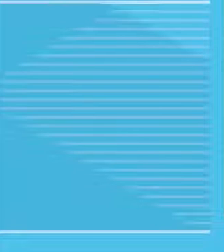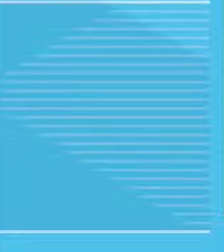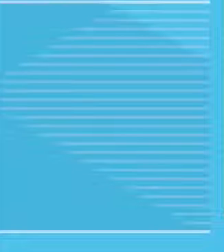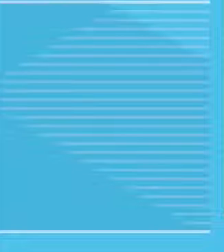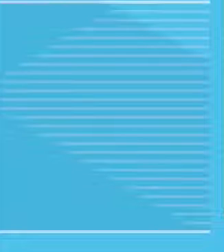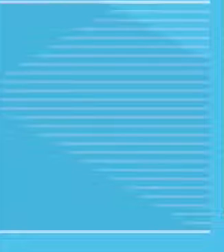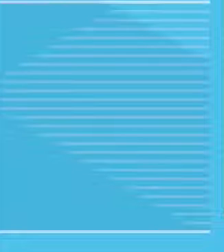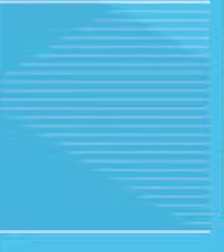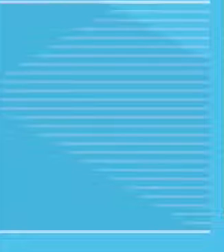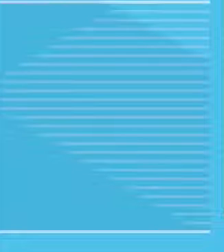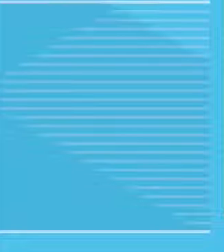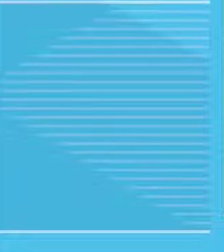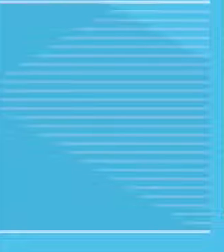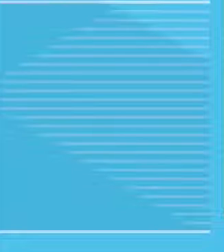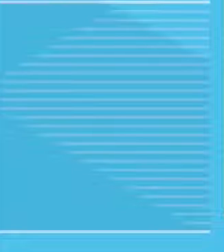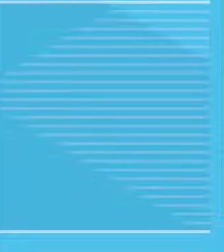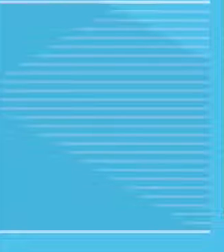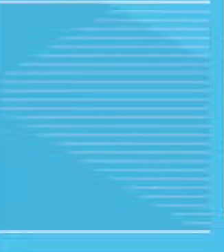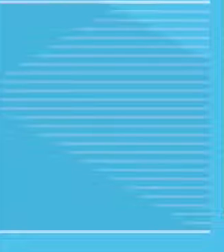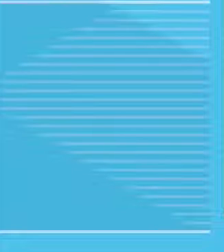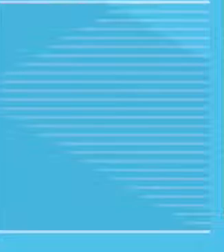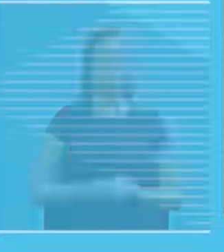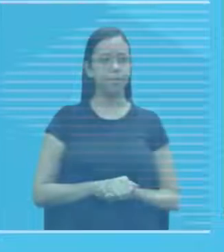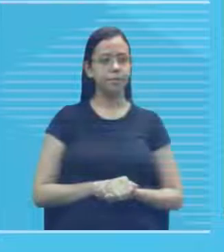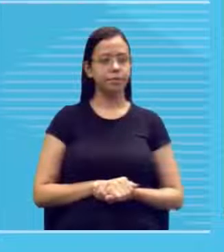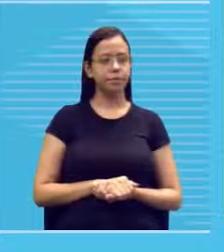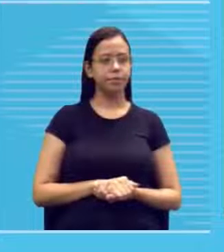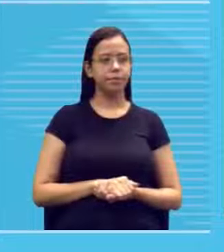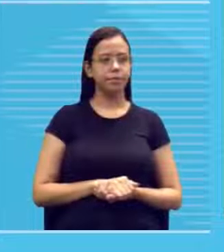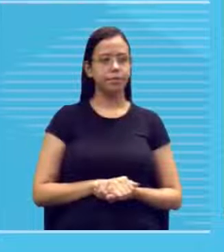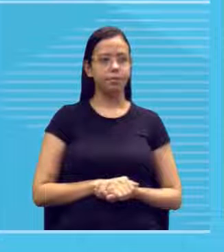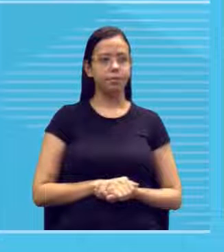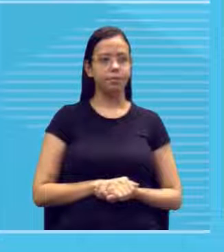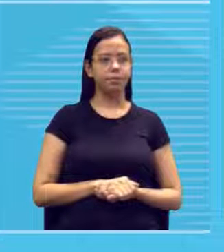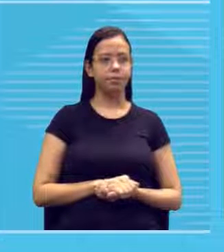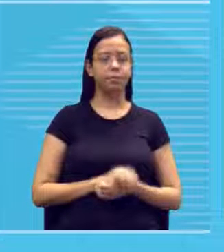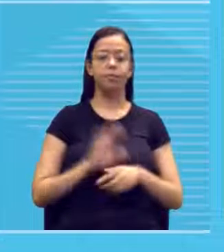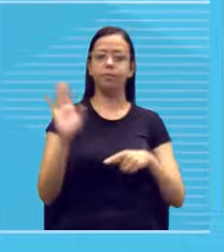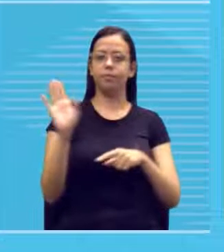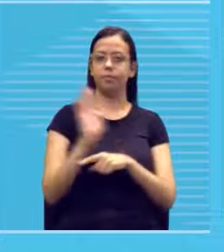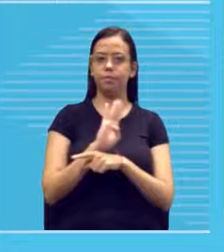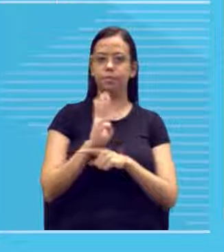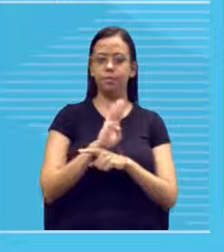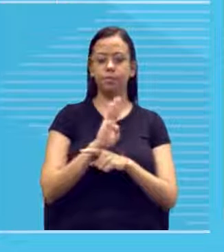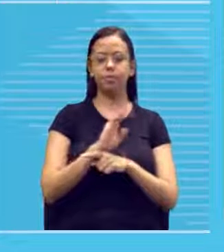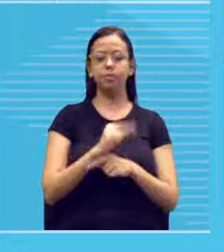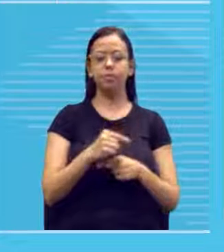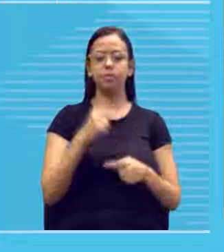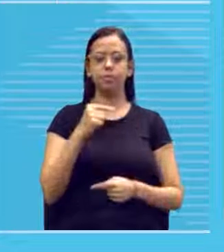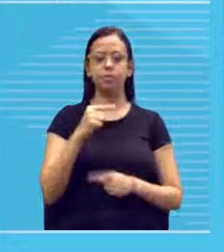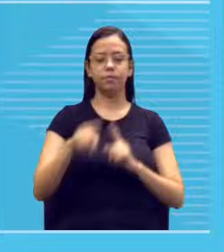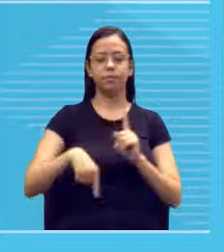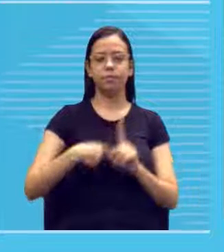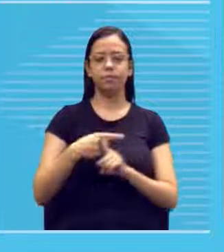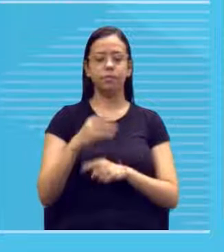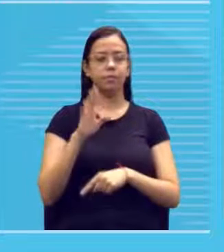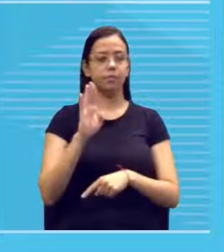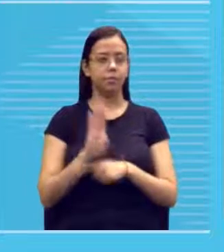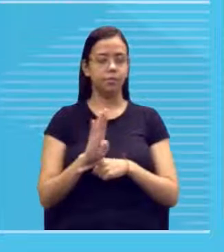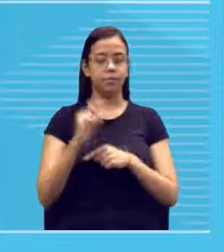a base maior adicionado a base menor